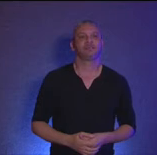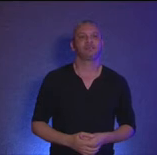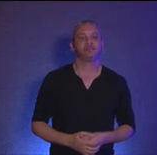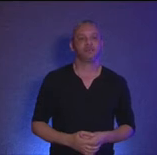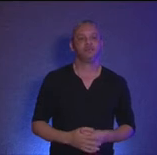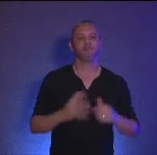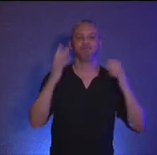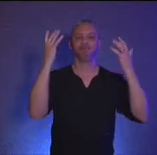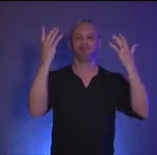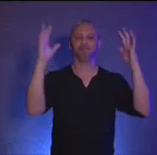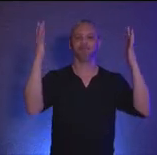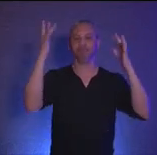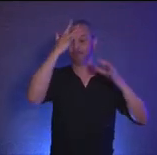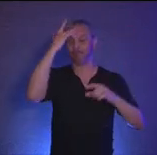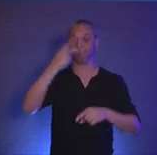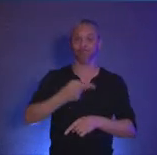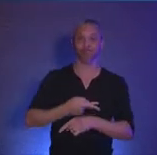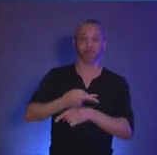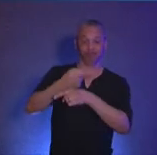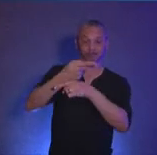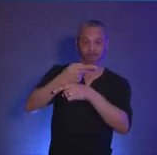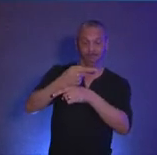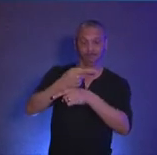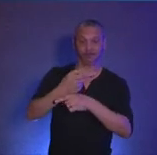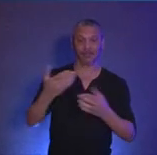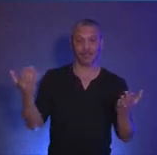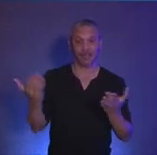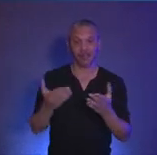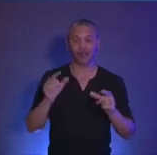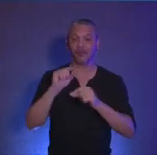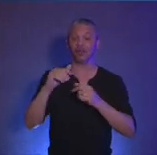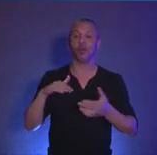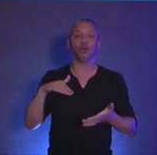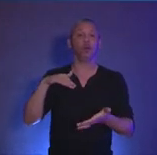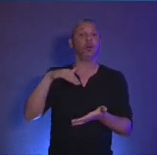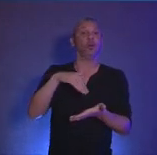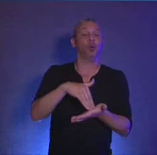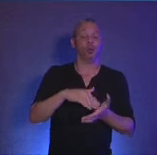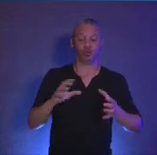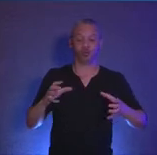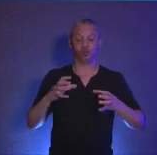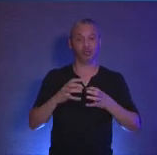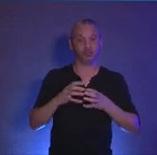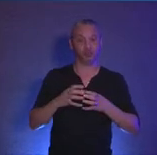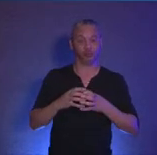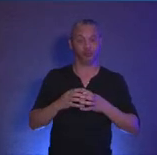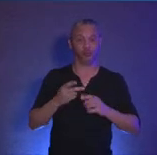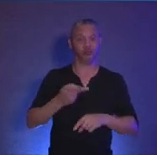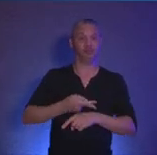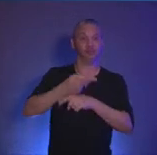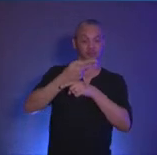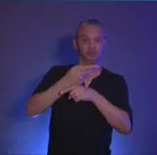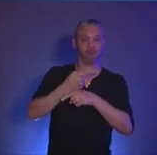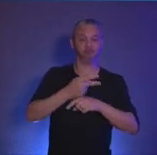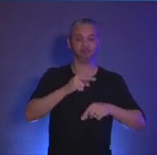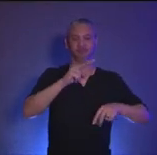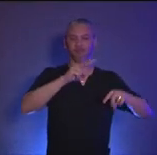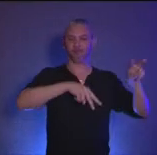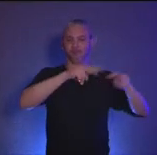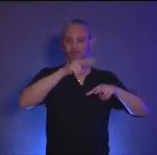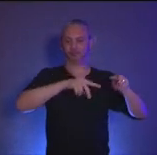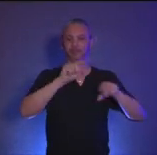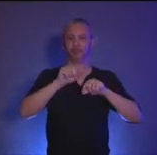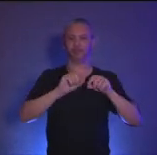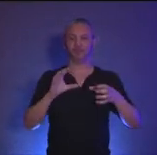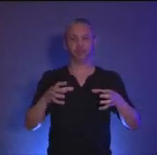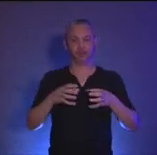Bom, parabéns aos vencedores. A gente vai agora para a nossa última categoria da noite, de visualização. Essa categoria